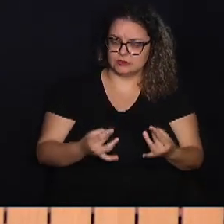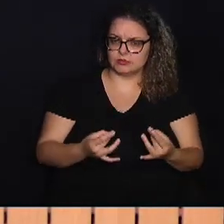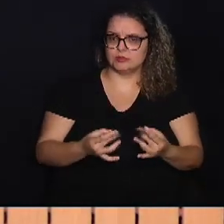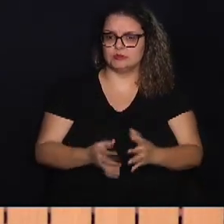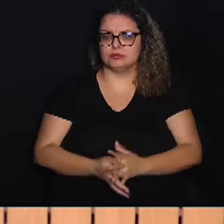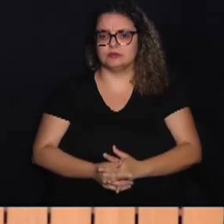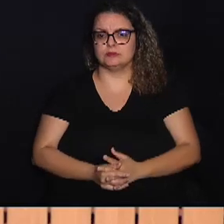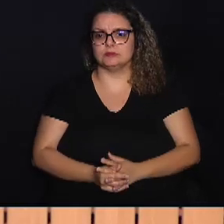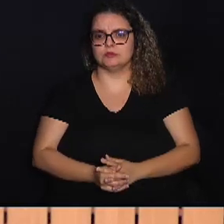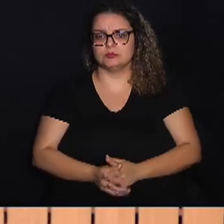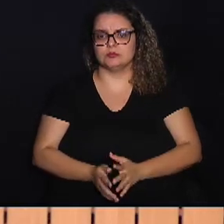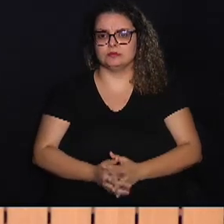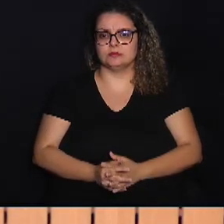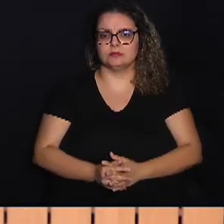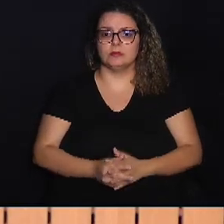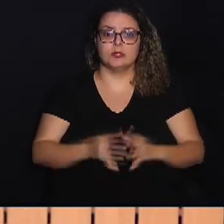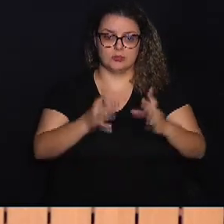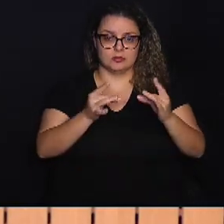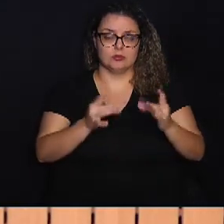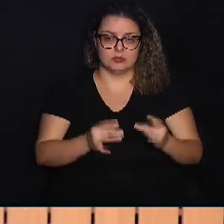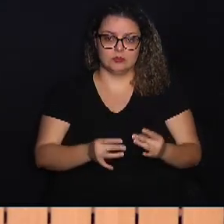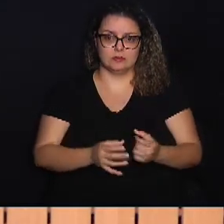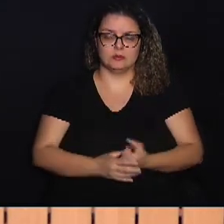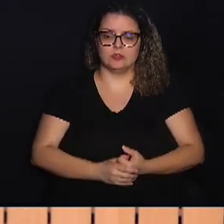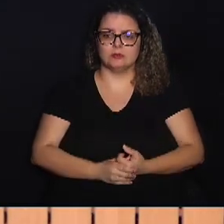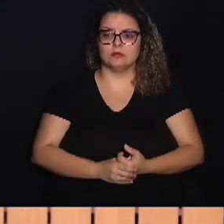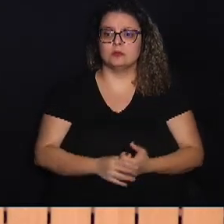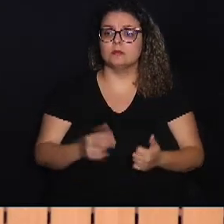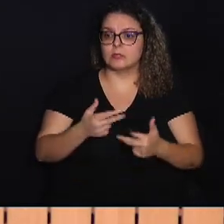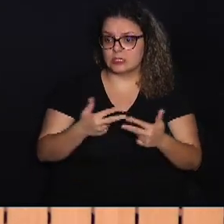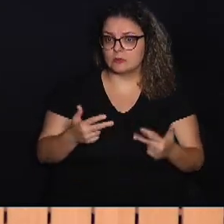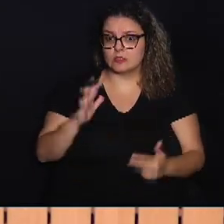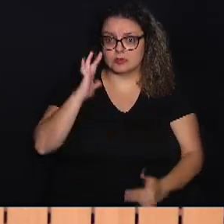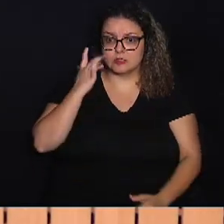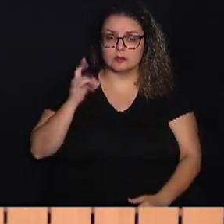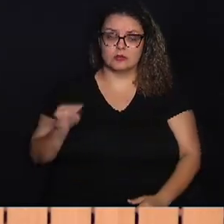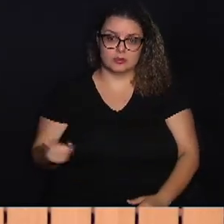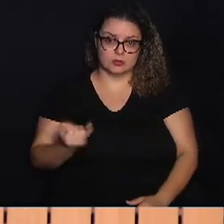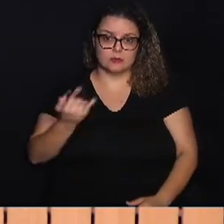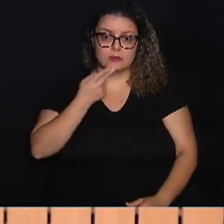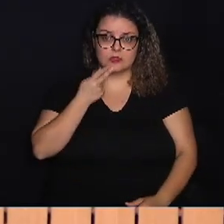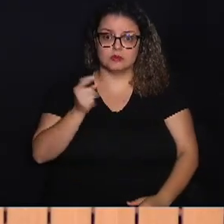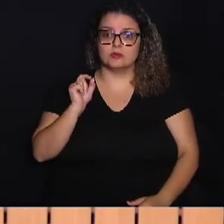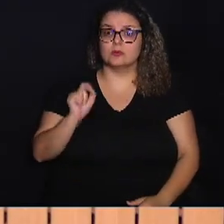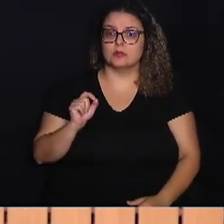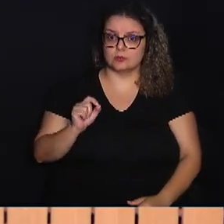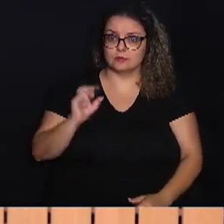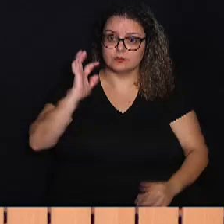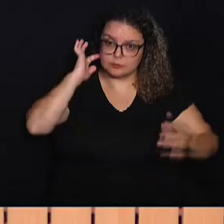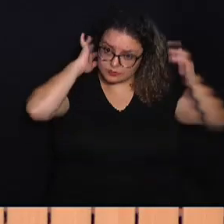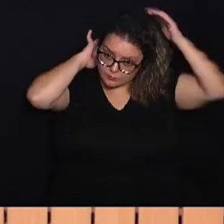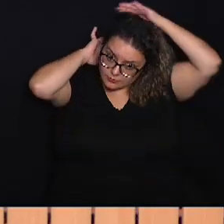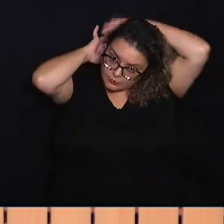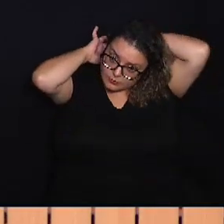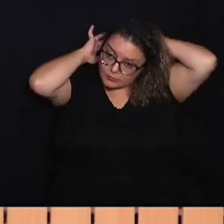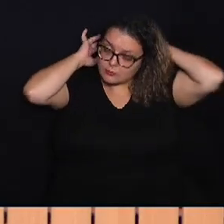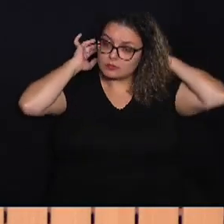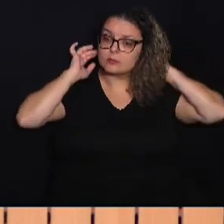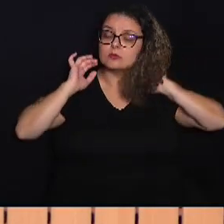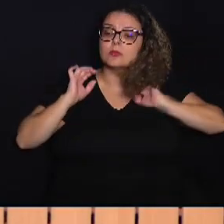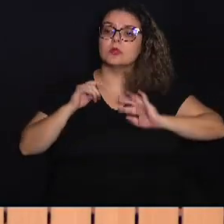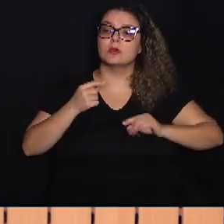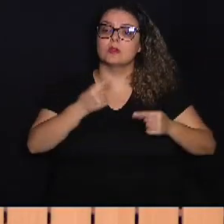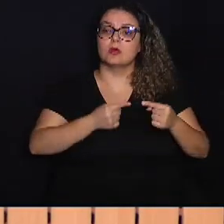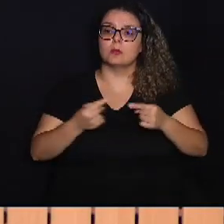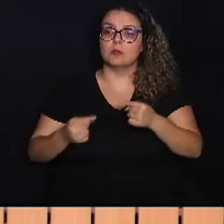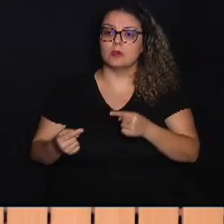uma uma detalhamento Mas uma coisa que eu acho que é importante dizer é que a discussão